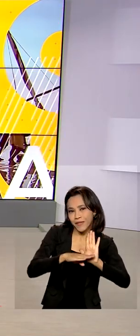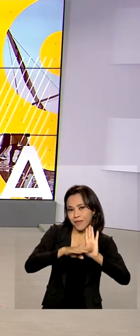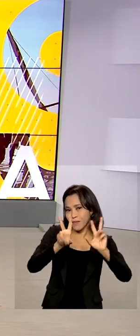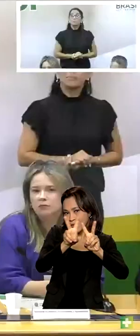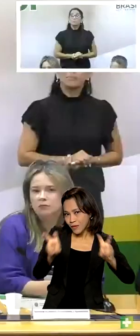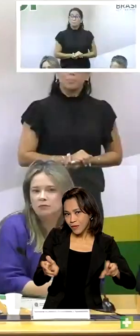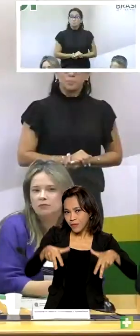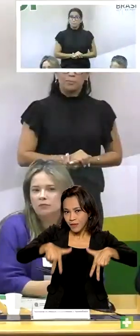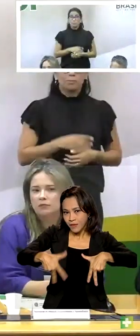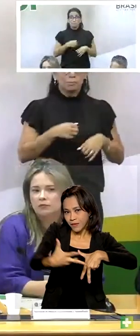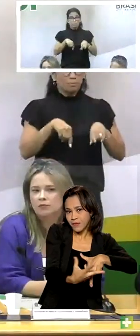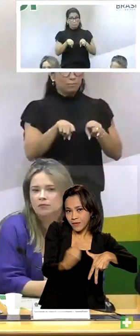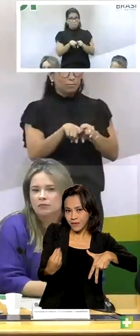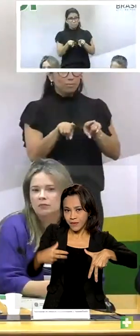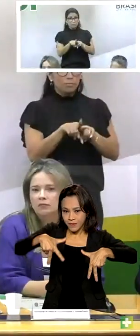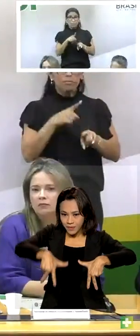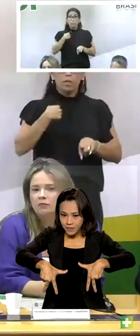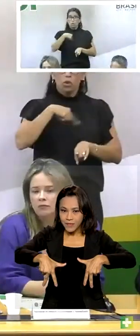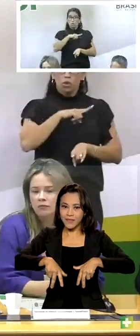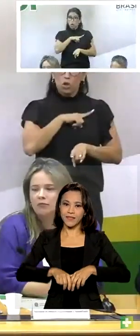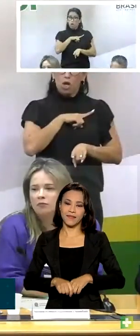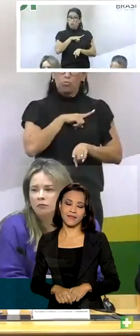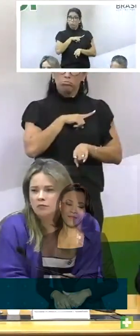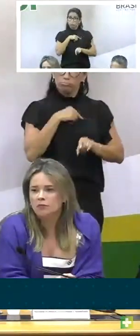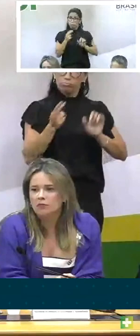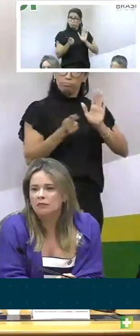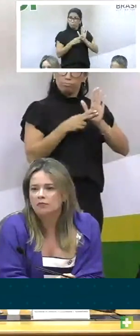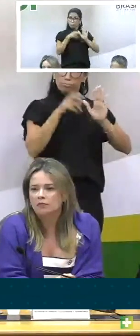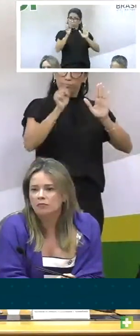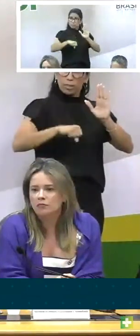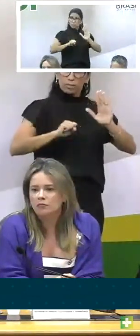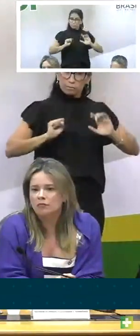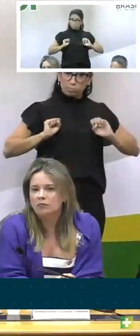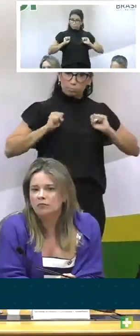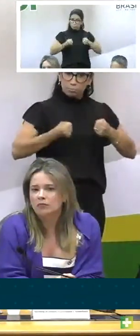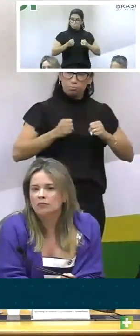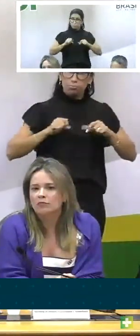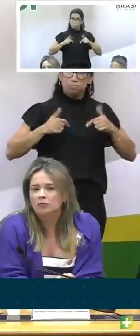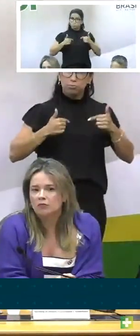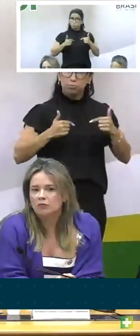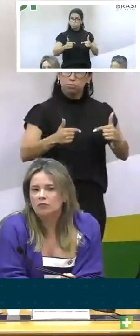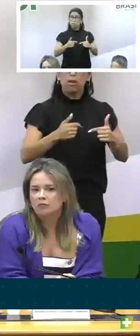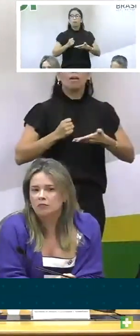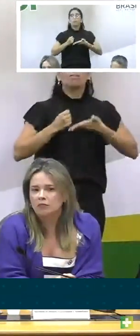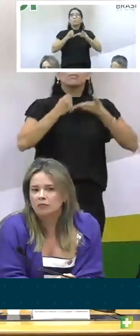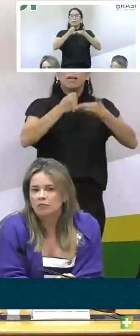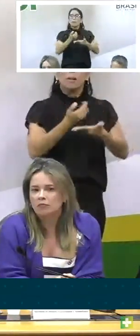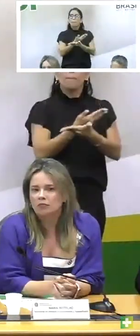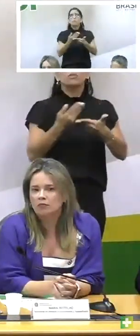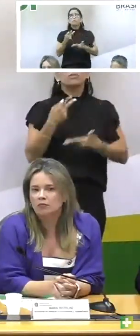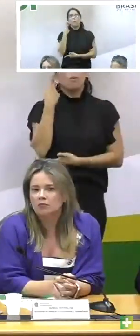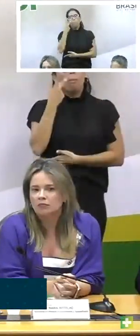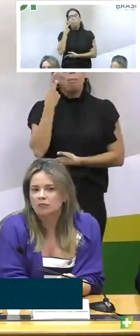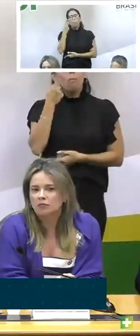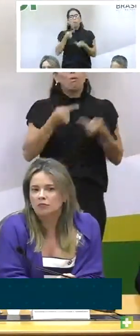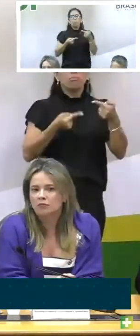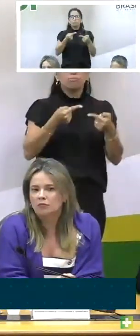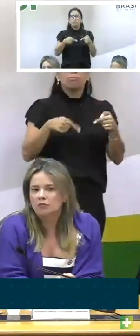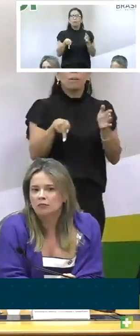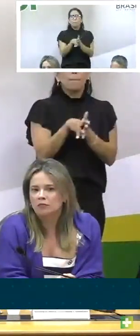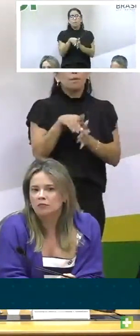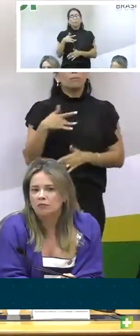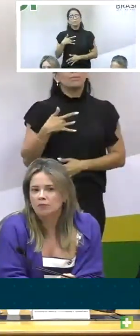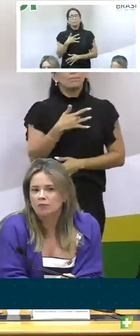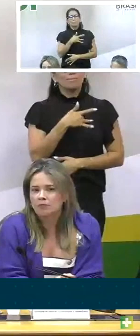O nosso compromisso de continuar apoiando essa política pública de saúde,